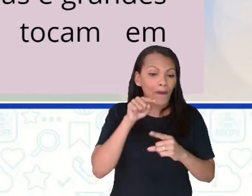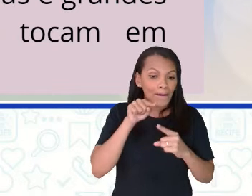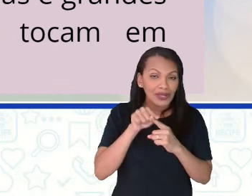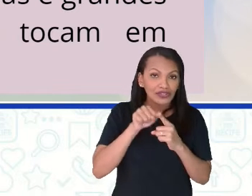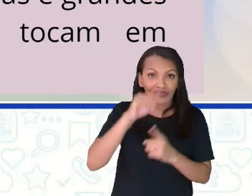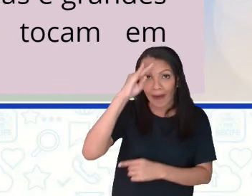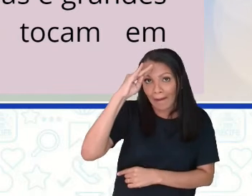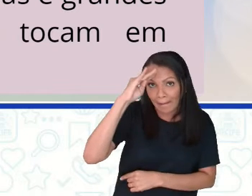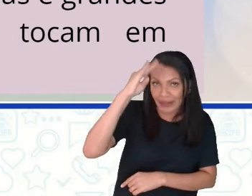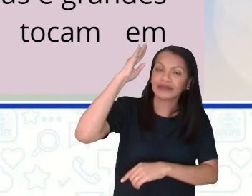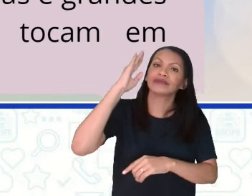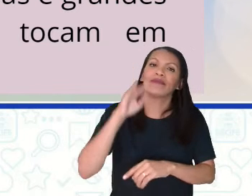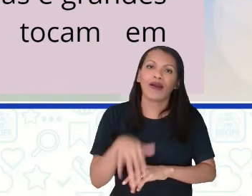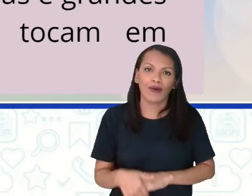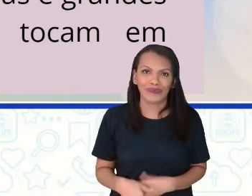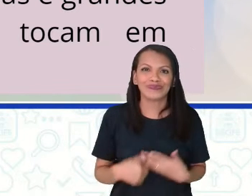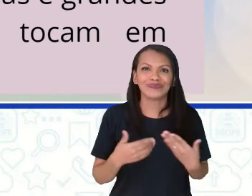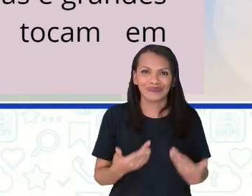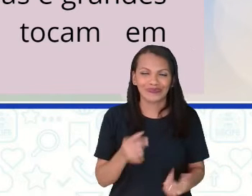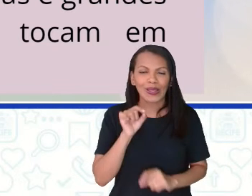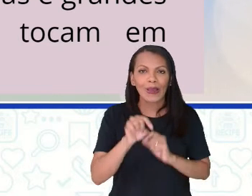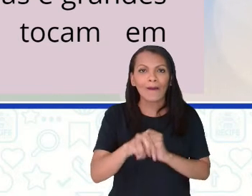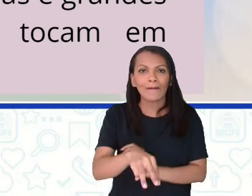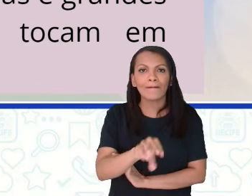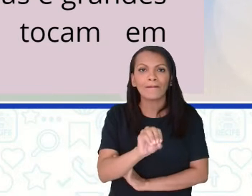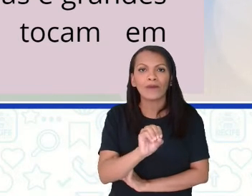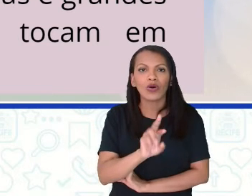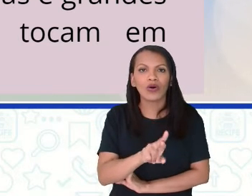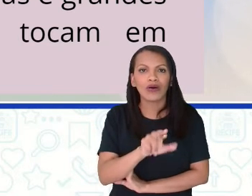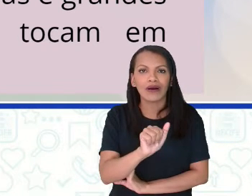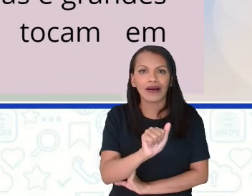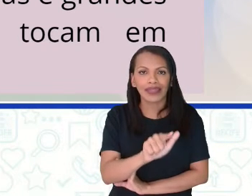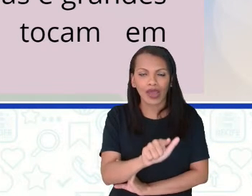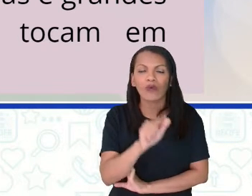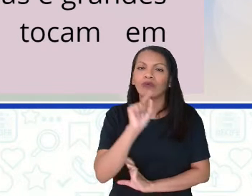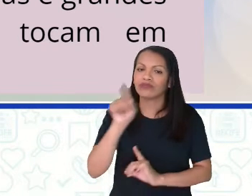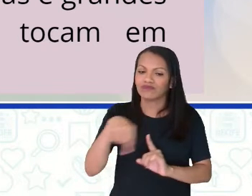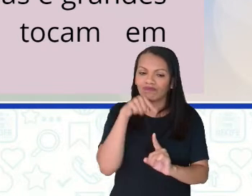de moral, ou seja, a moral que se espera passar através dessa fábula,